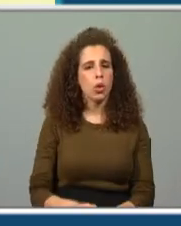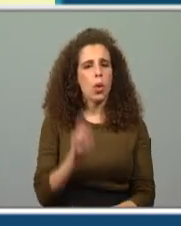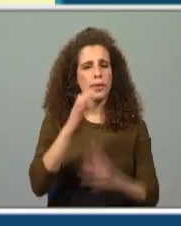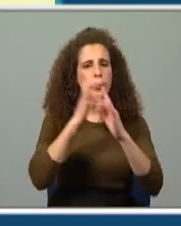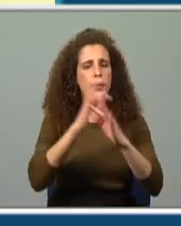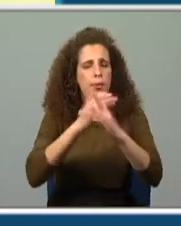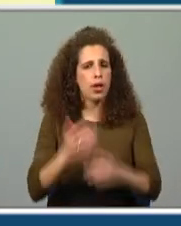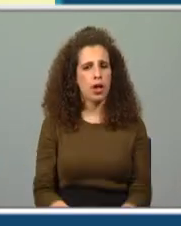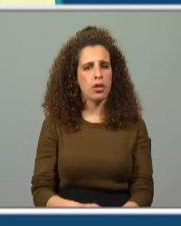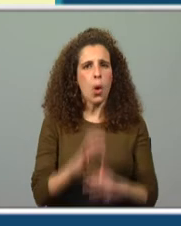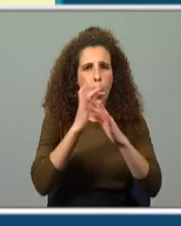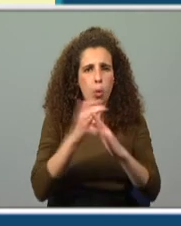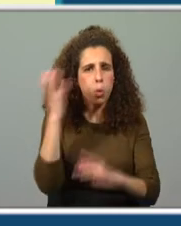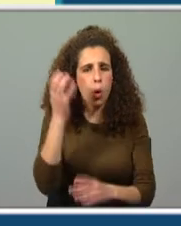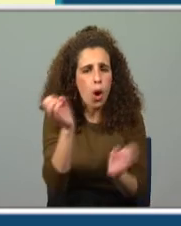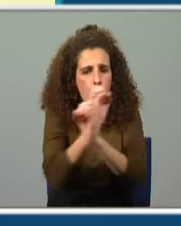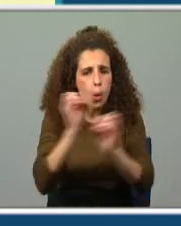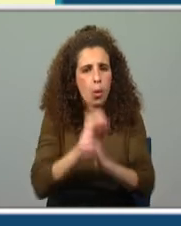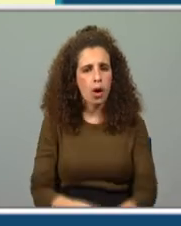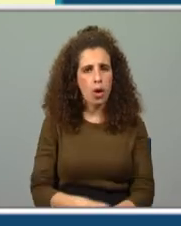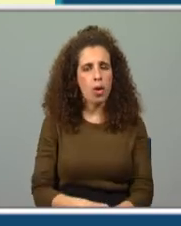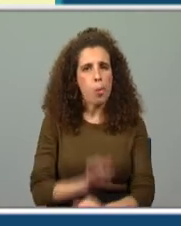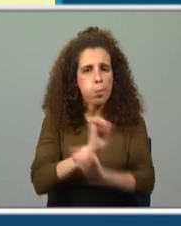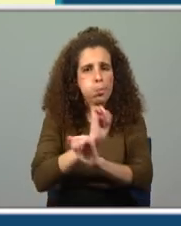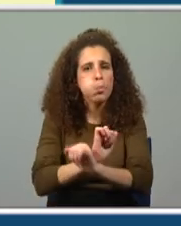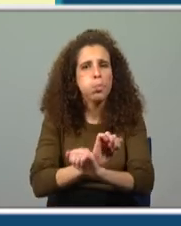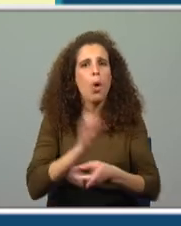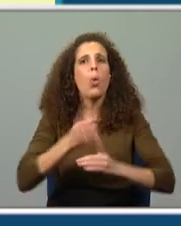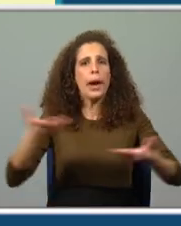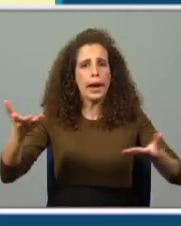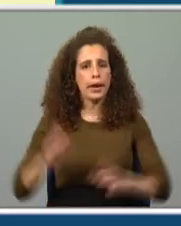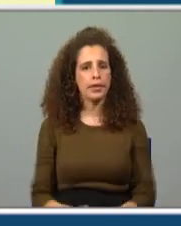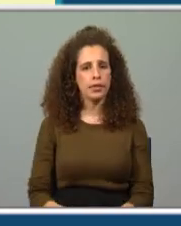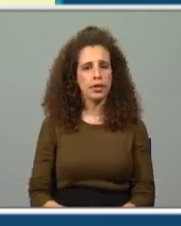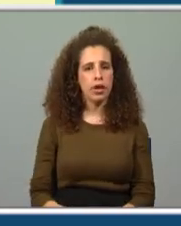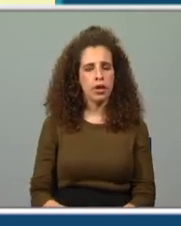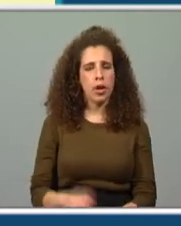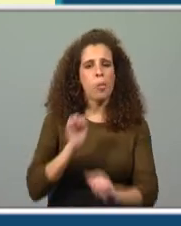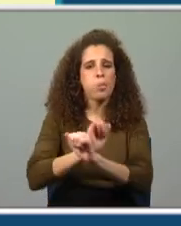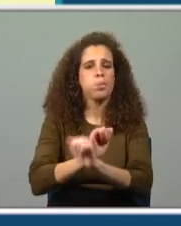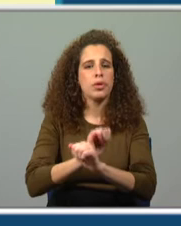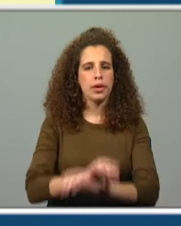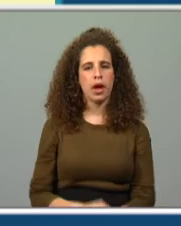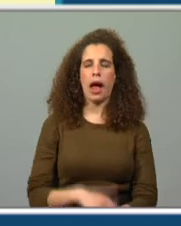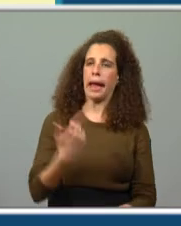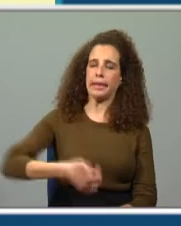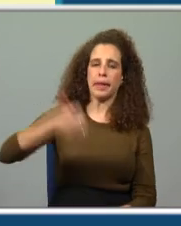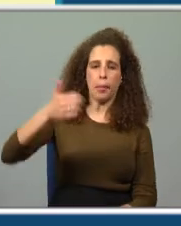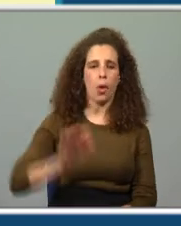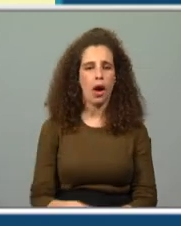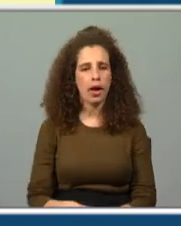maldita flauta? Não toca? Está entupida ou quê? Está entupida. Essa é muito